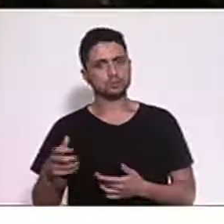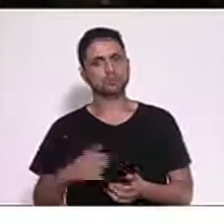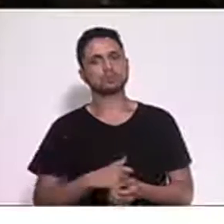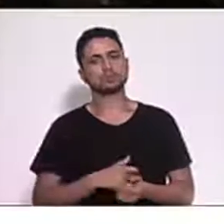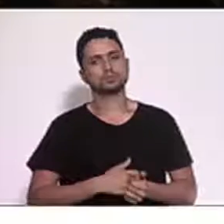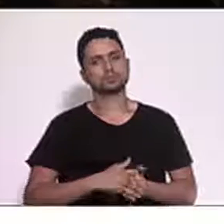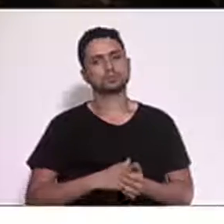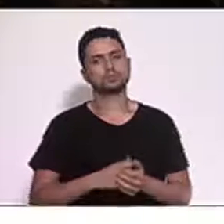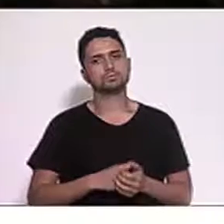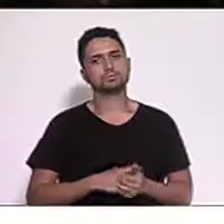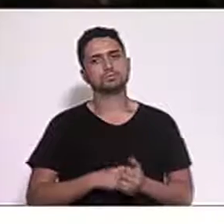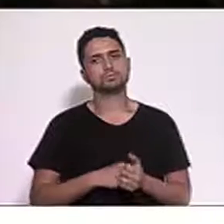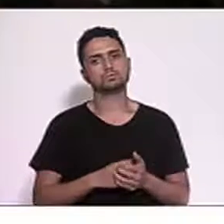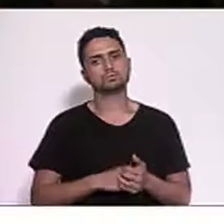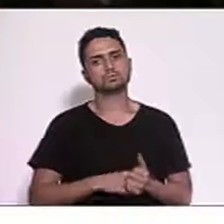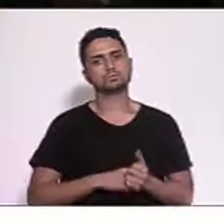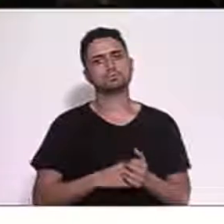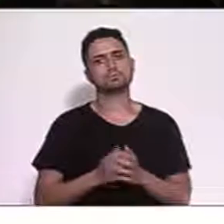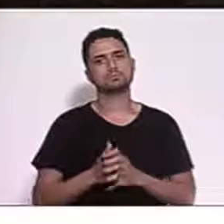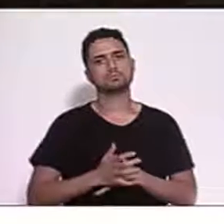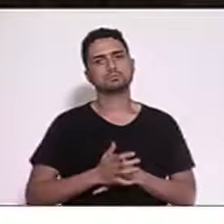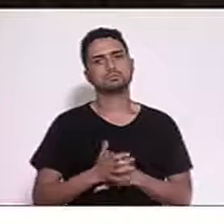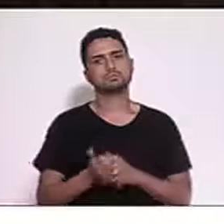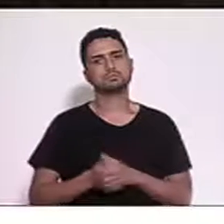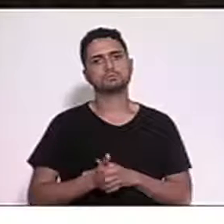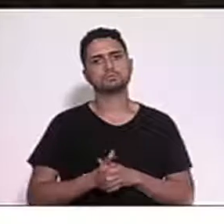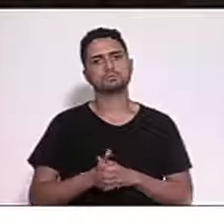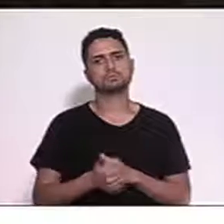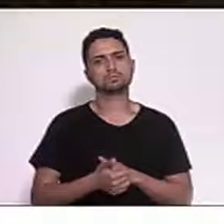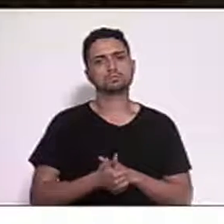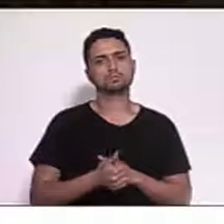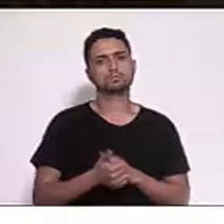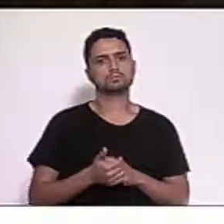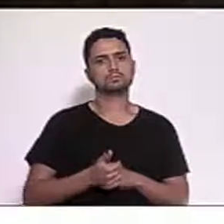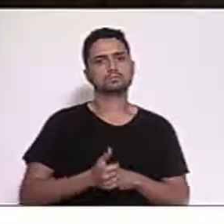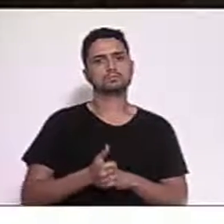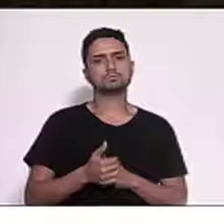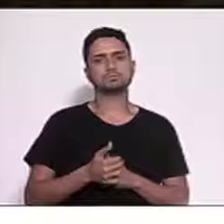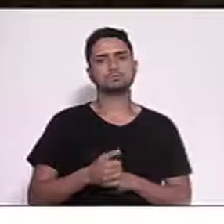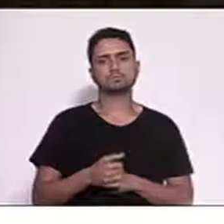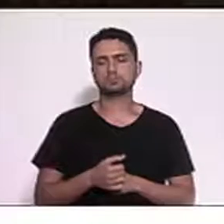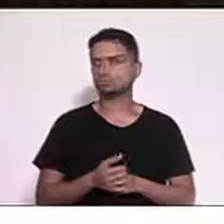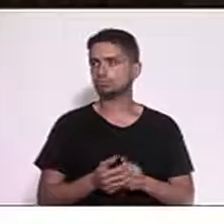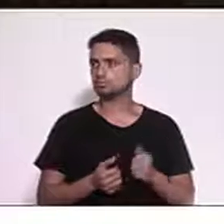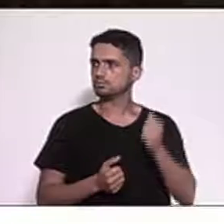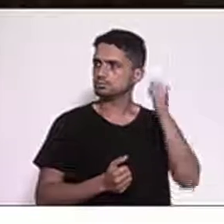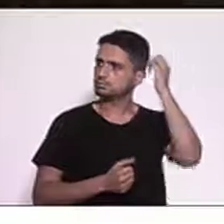esta indução, né? Este insinuar.